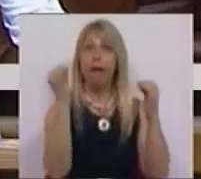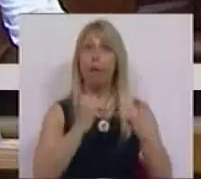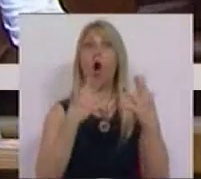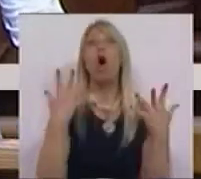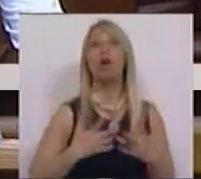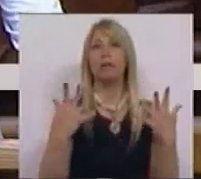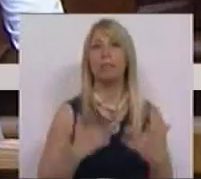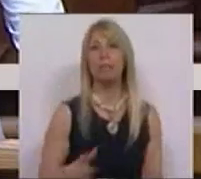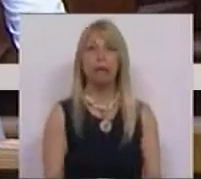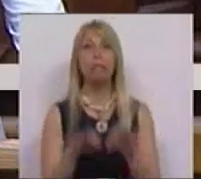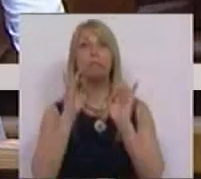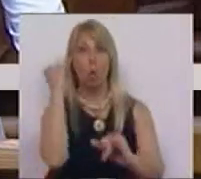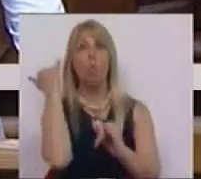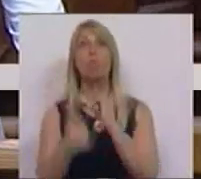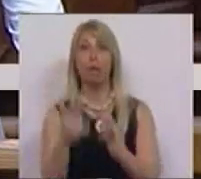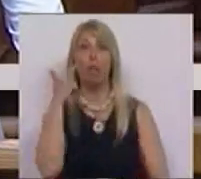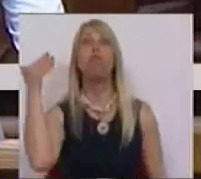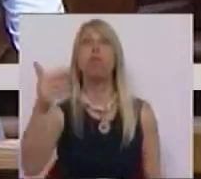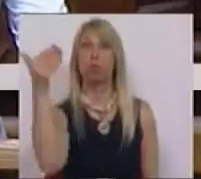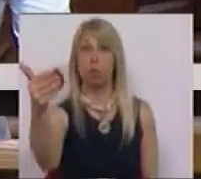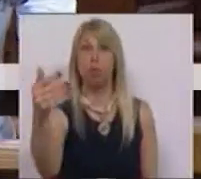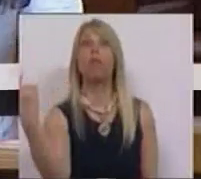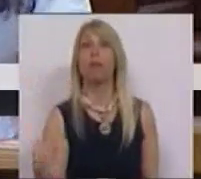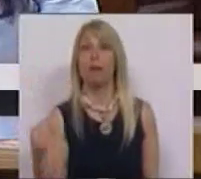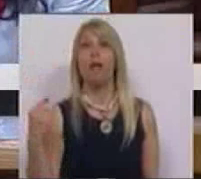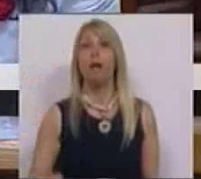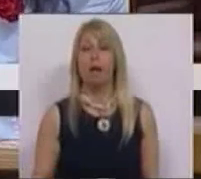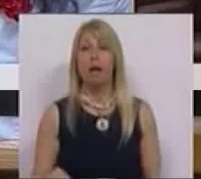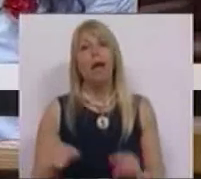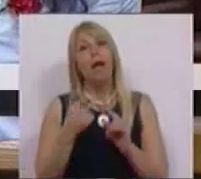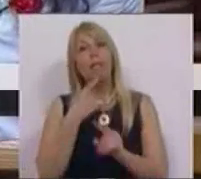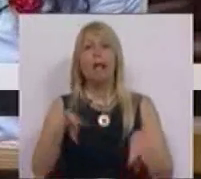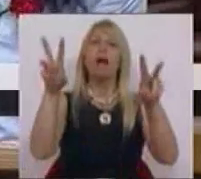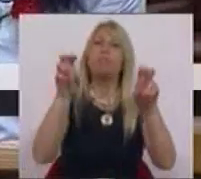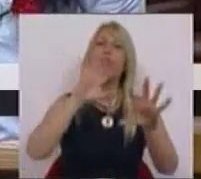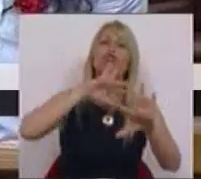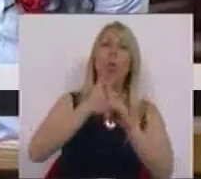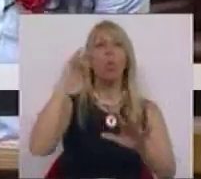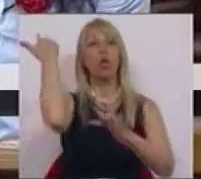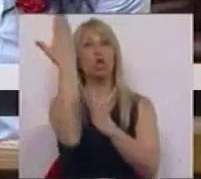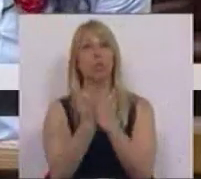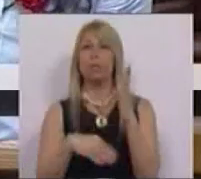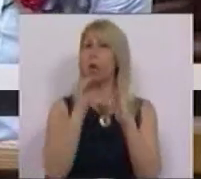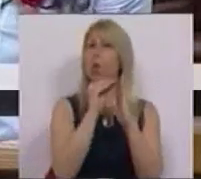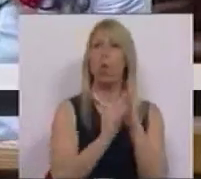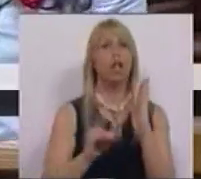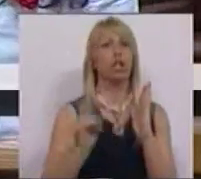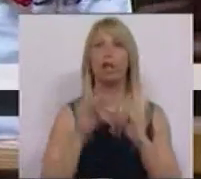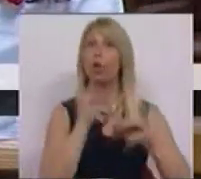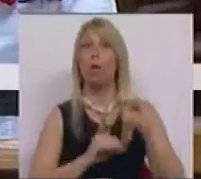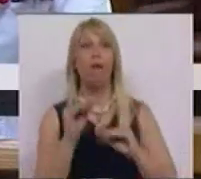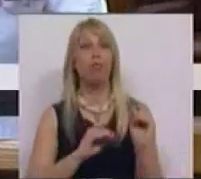orçamental é a ameaça que paira sobre o nosso futuro. Em seu nome é tecida uma outra Constituição, não escrita, não votada,